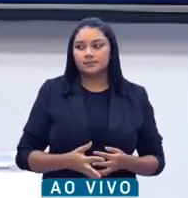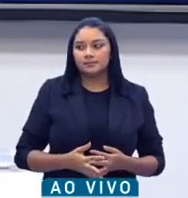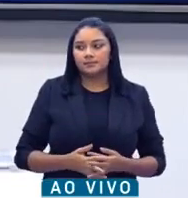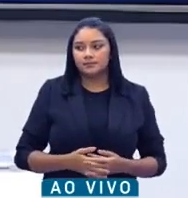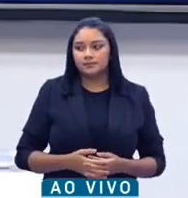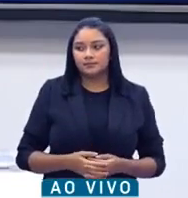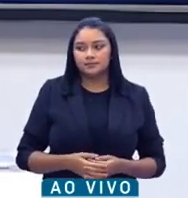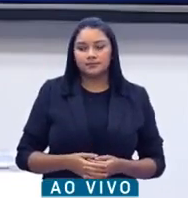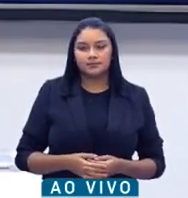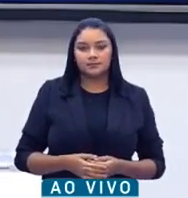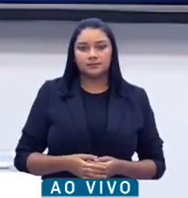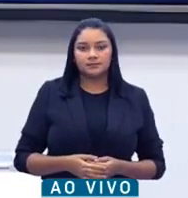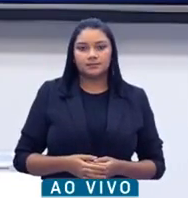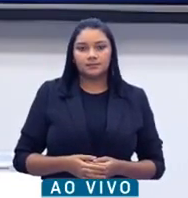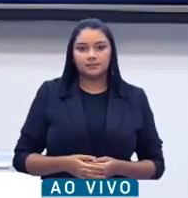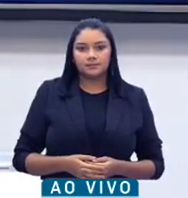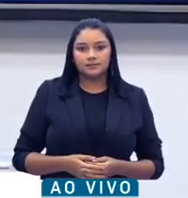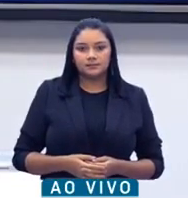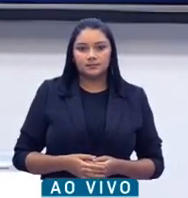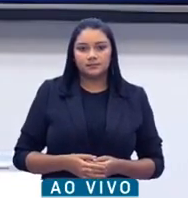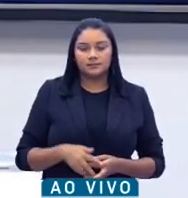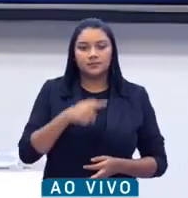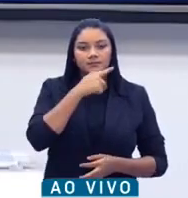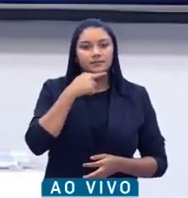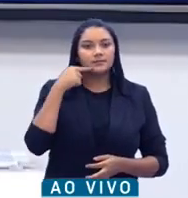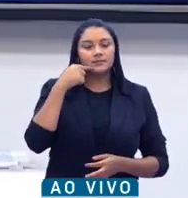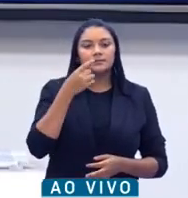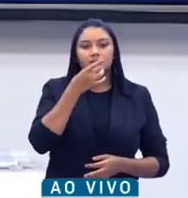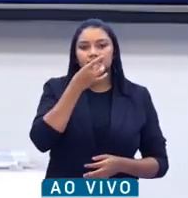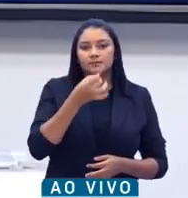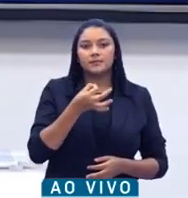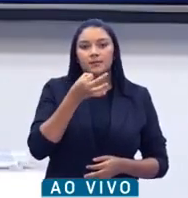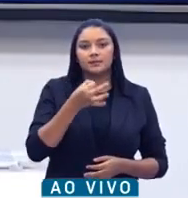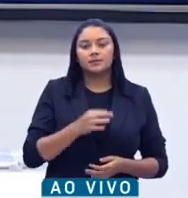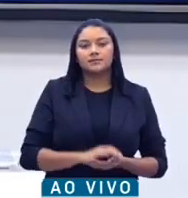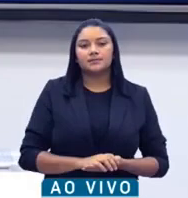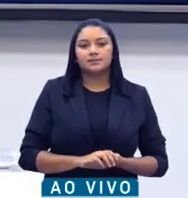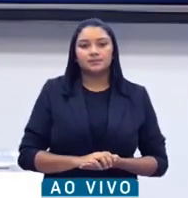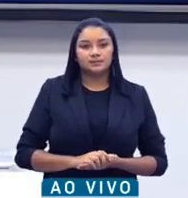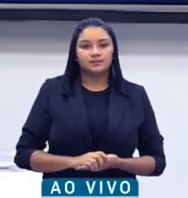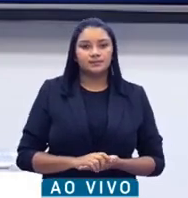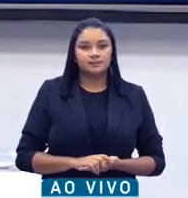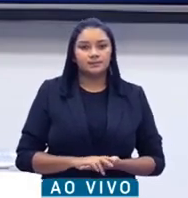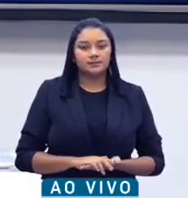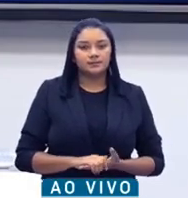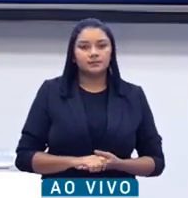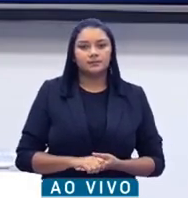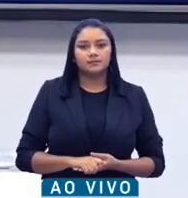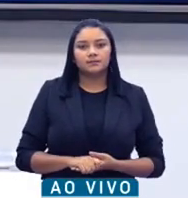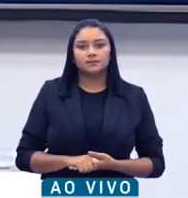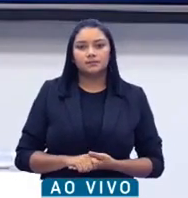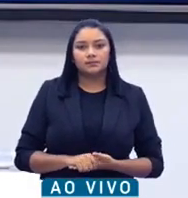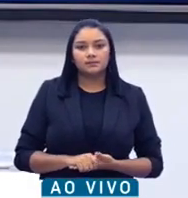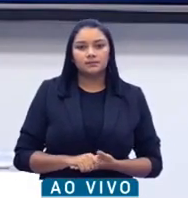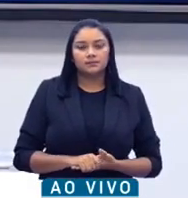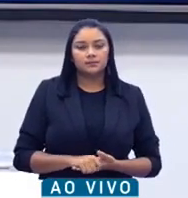vai comentar. Jesse Fonseca é quem comenta. Então vamos à pergunta de Ananias Ribeiro para Simone